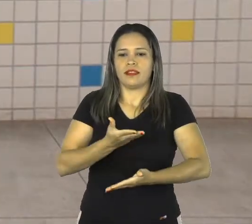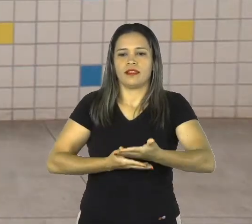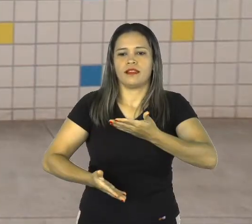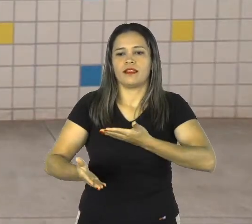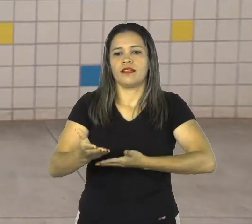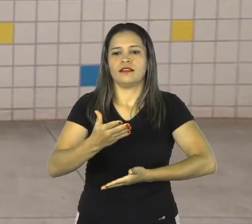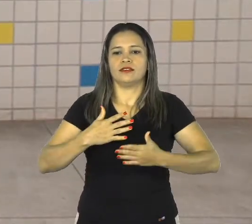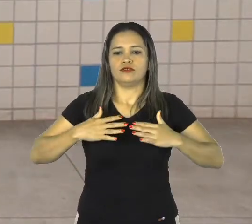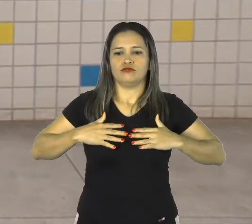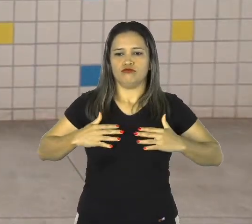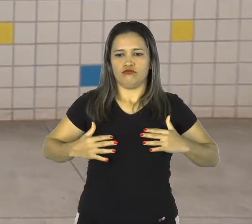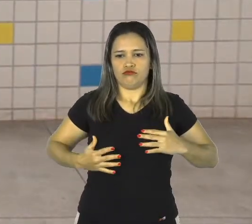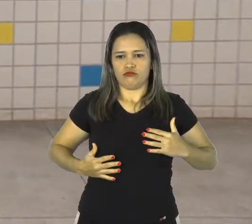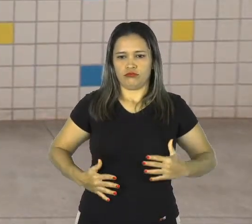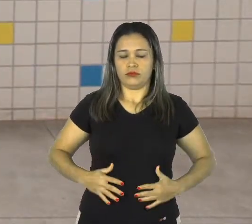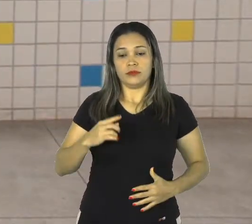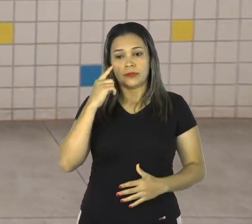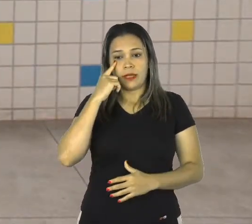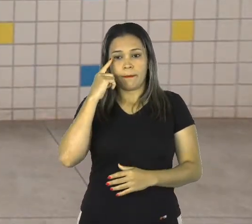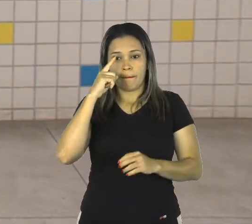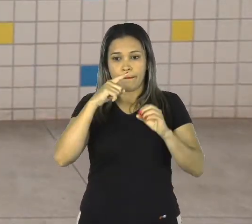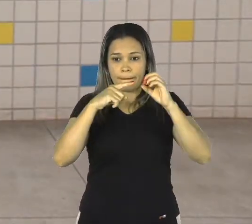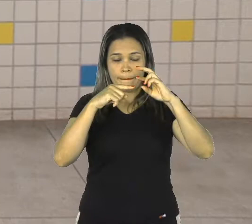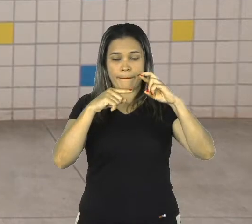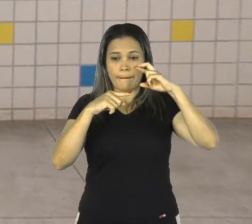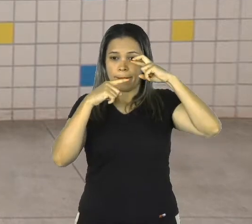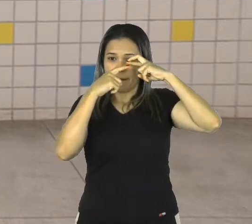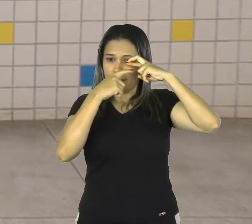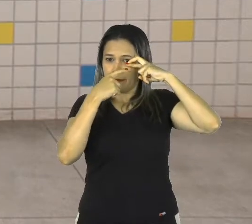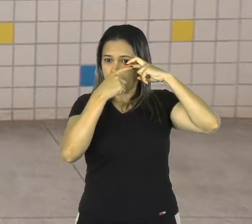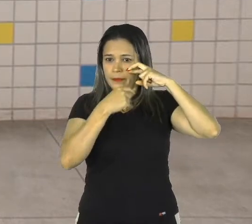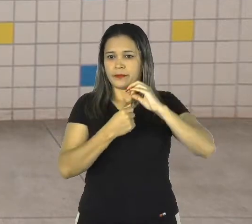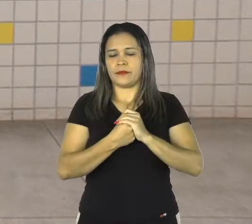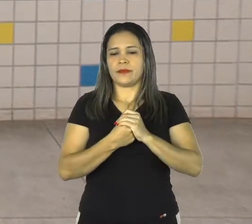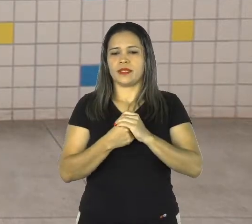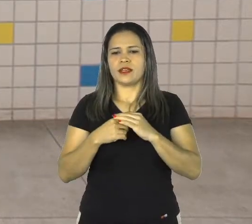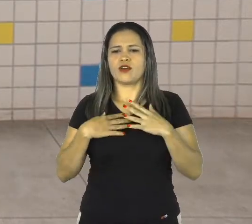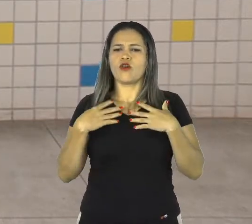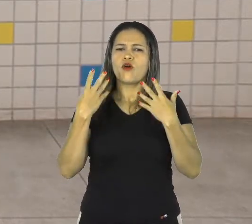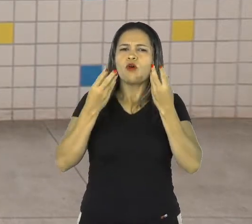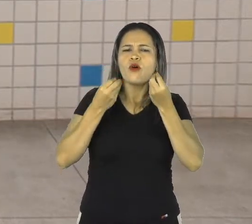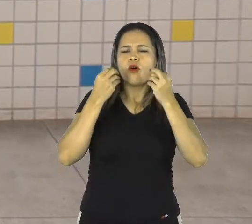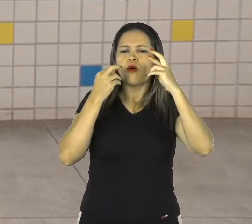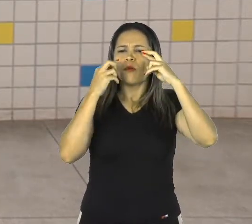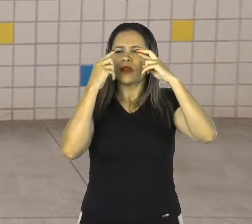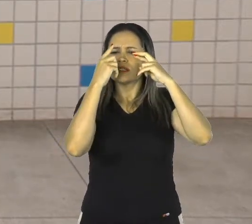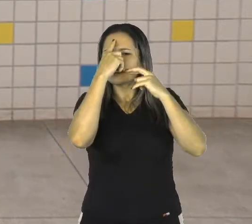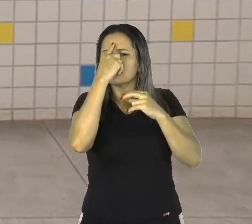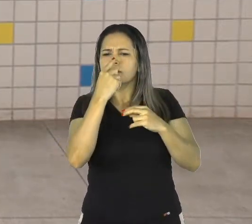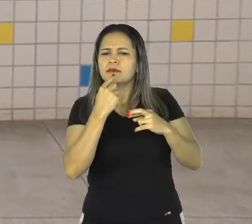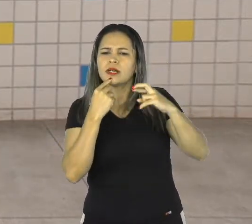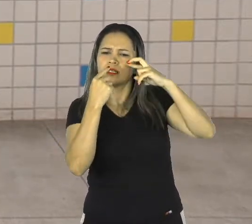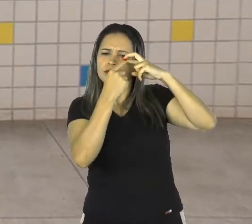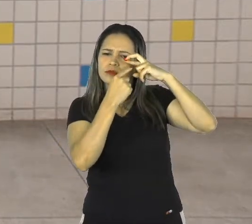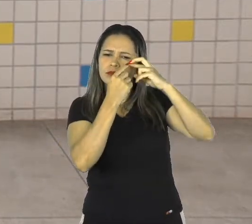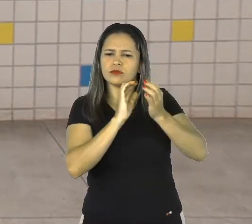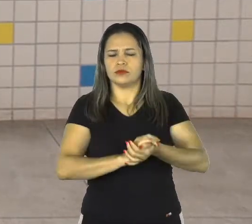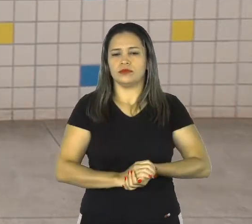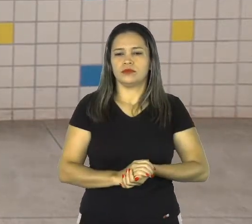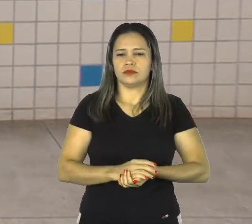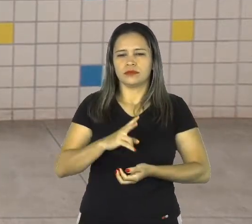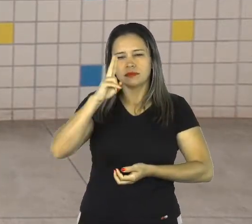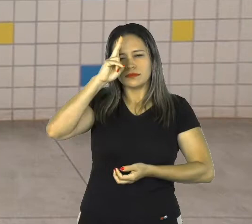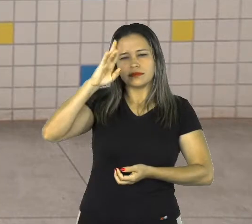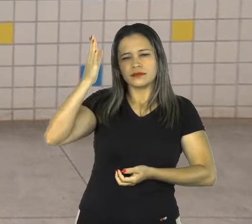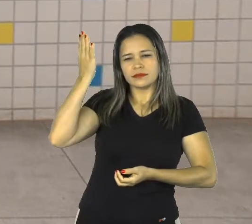e a visão e também a formação da imagem no nosso olho. Lembram que nas aulas passadas a gente viu sobre